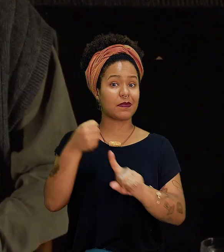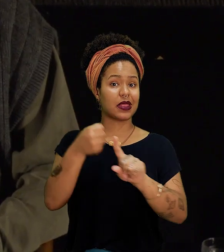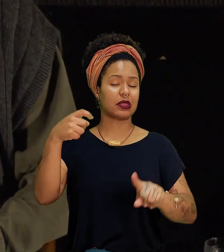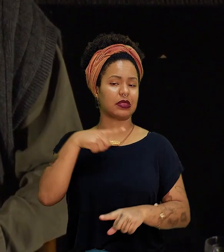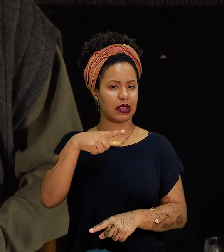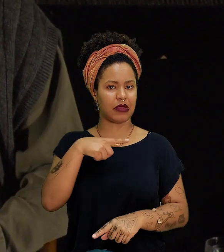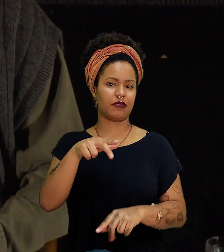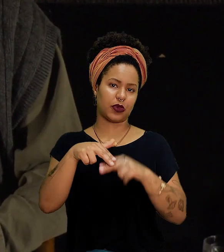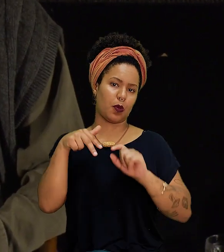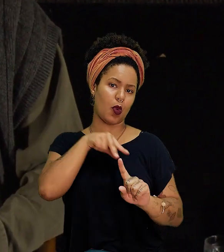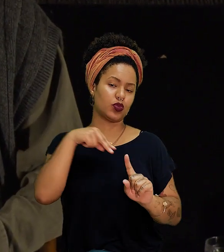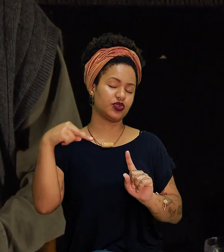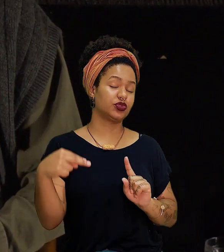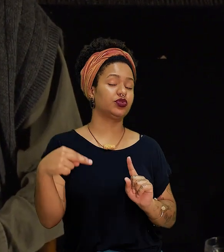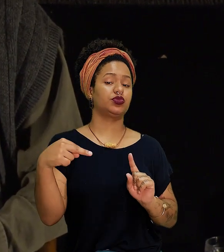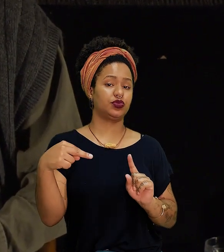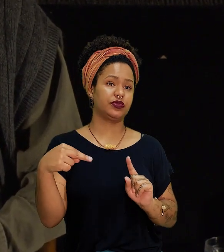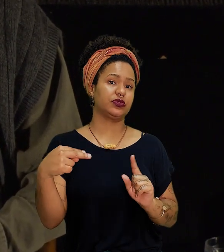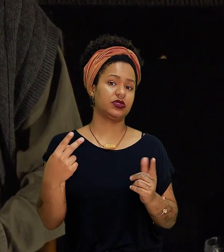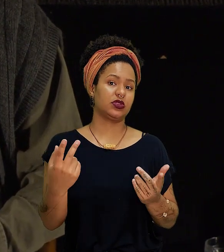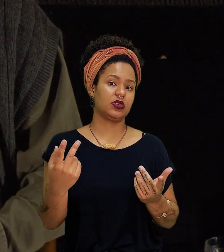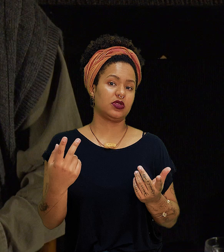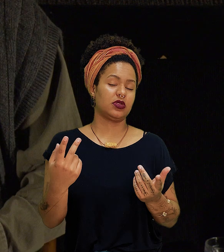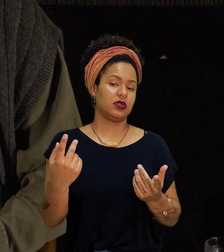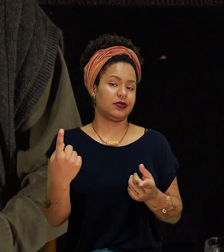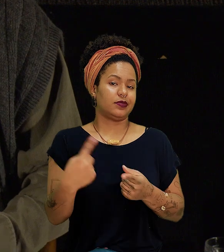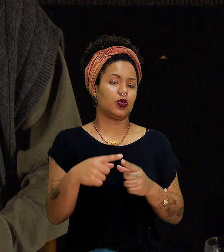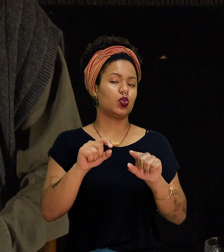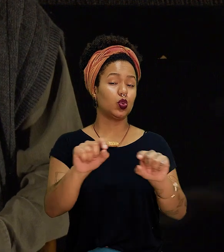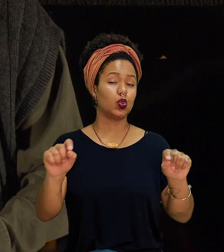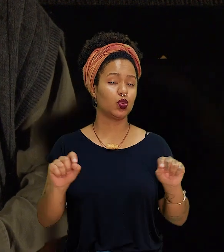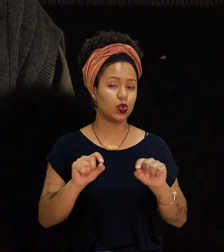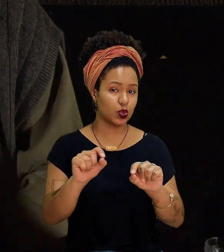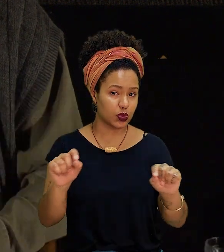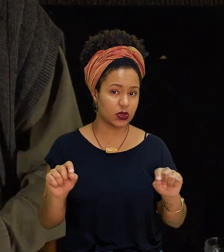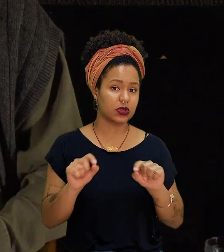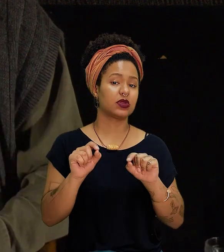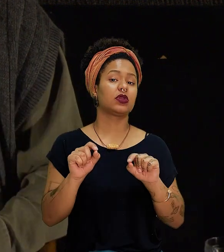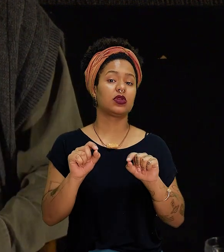bastante impactante do ponto de vista, né, do que